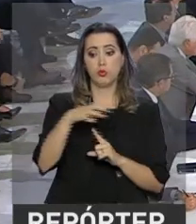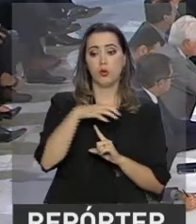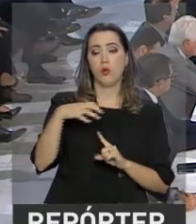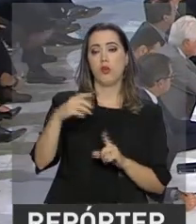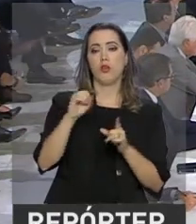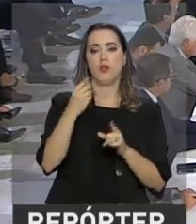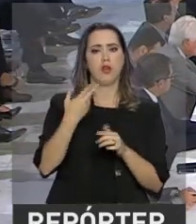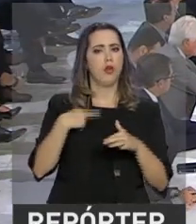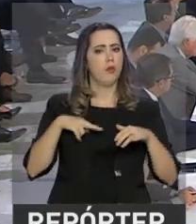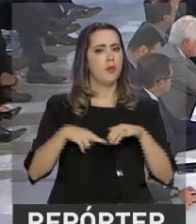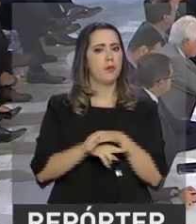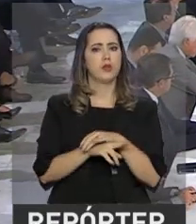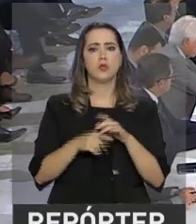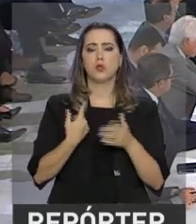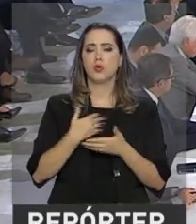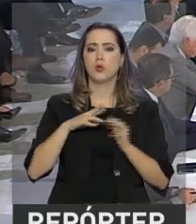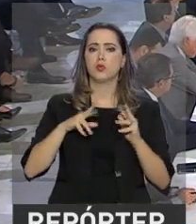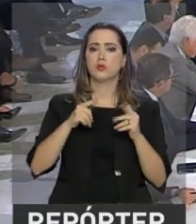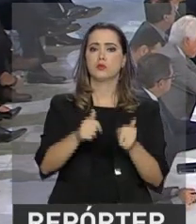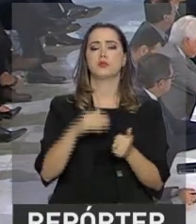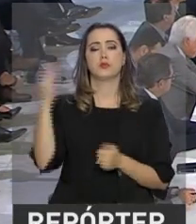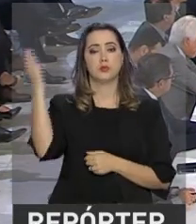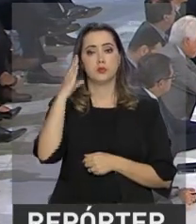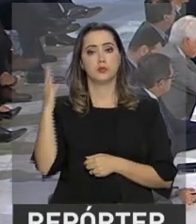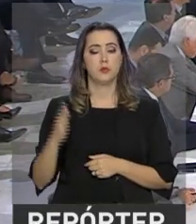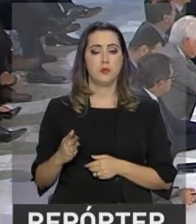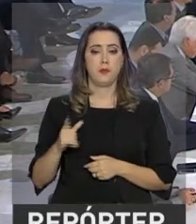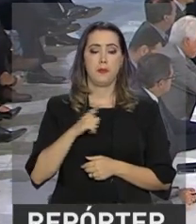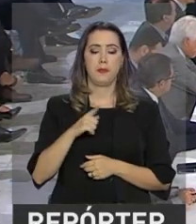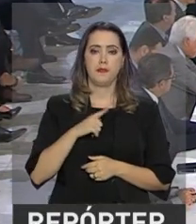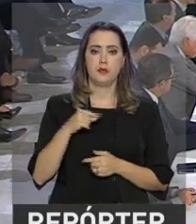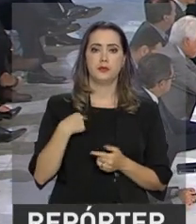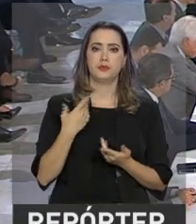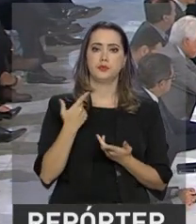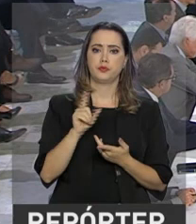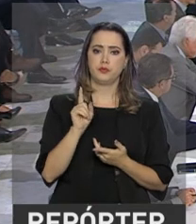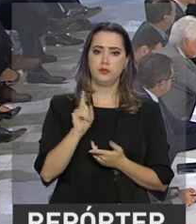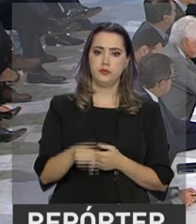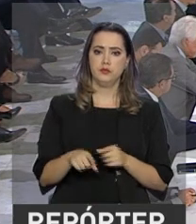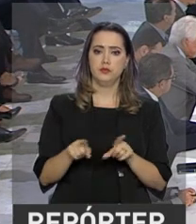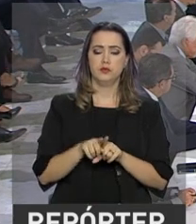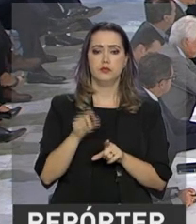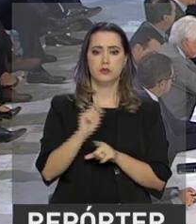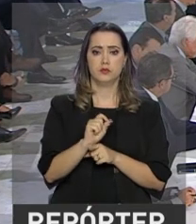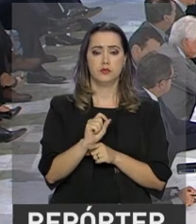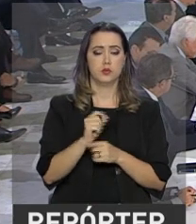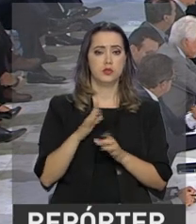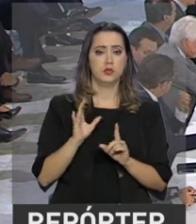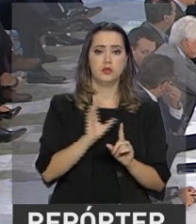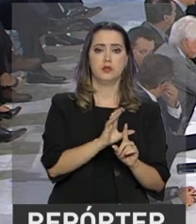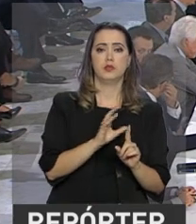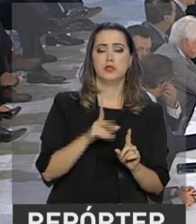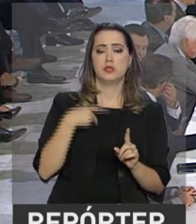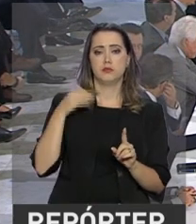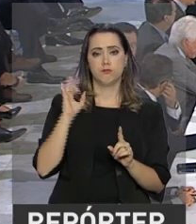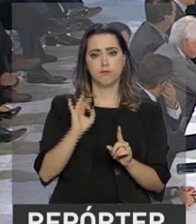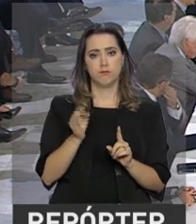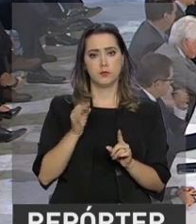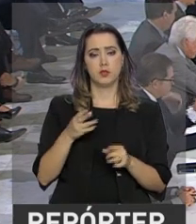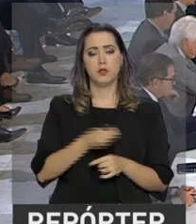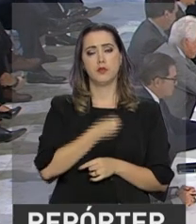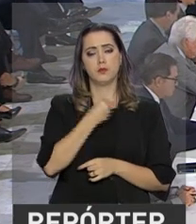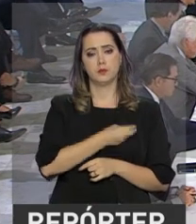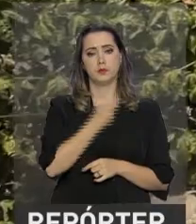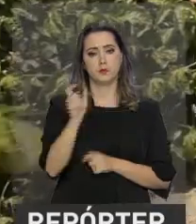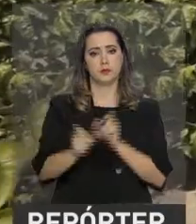obras que estão espalhadas por todo o território nacional e terão, naturalmente, impacto direto na vida